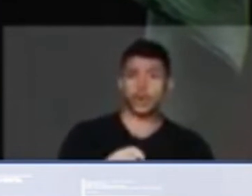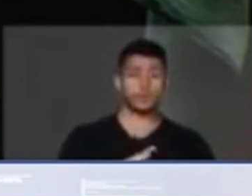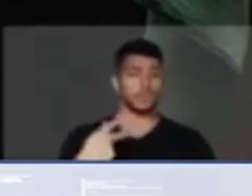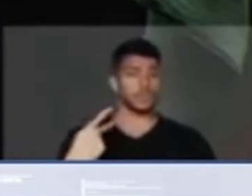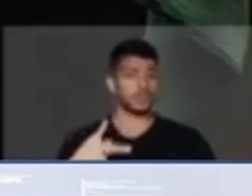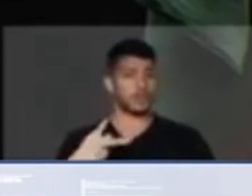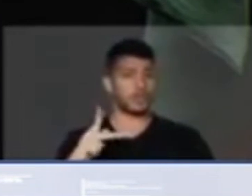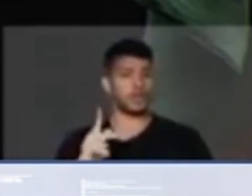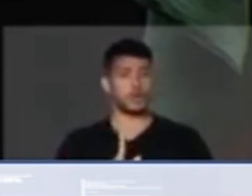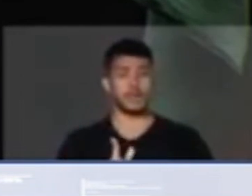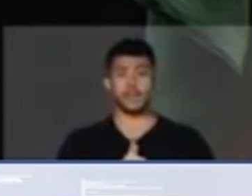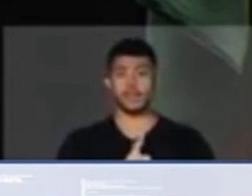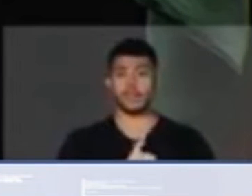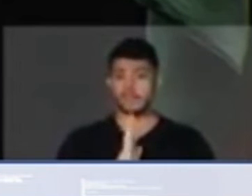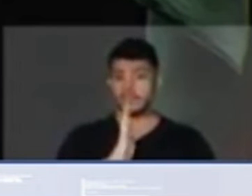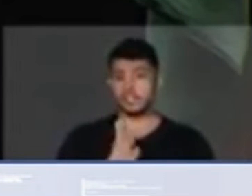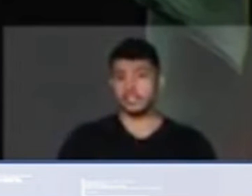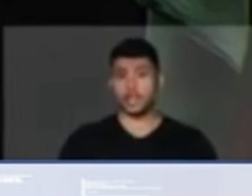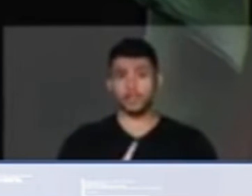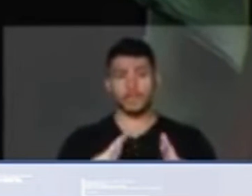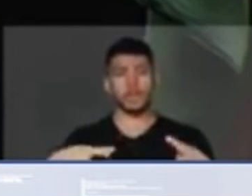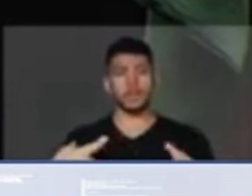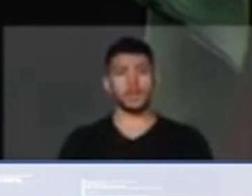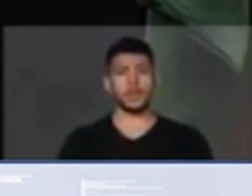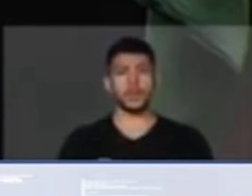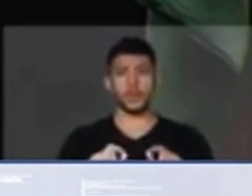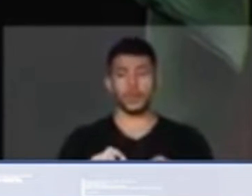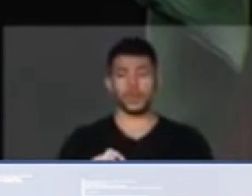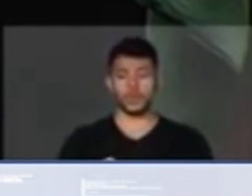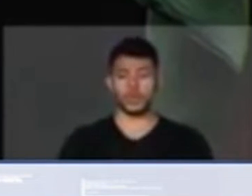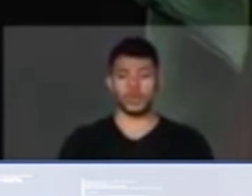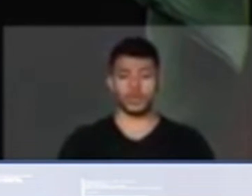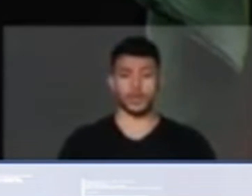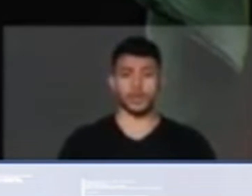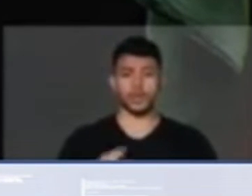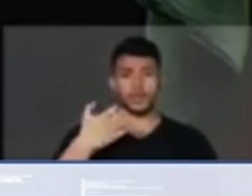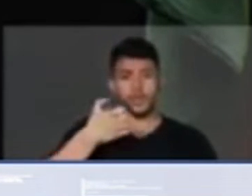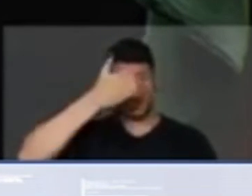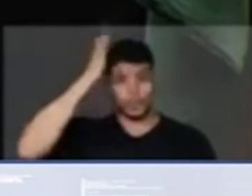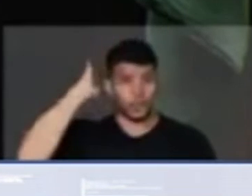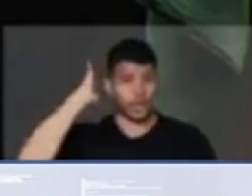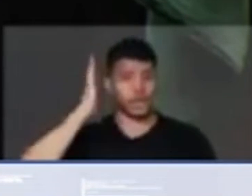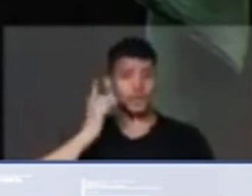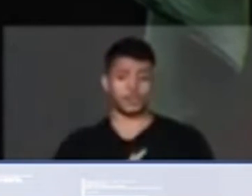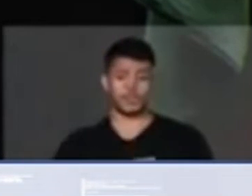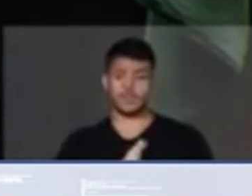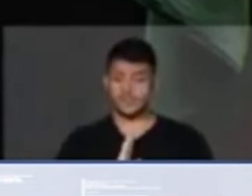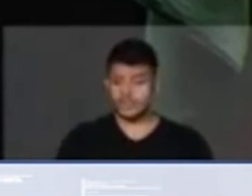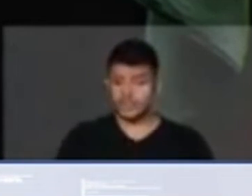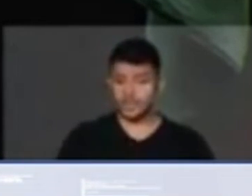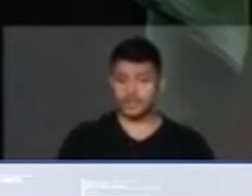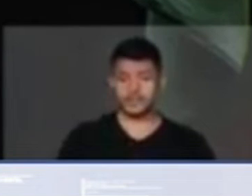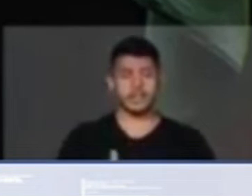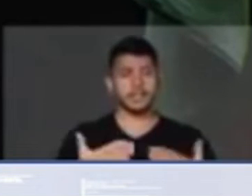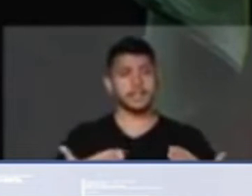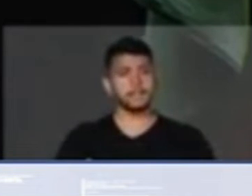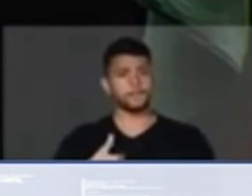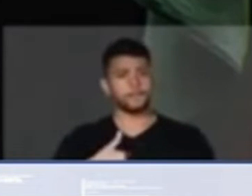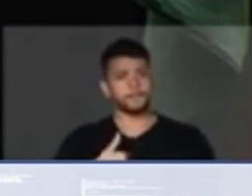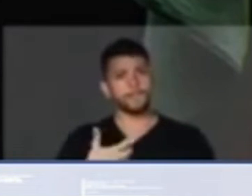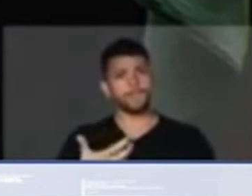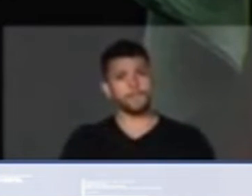Paraguai, com o filho do presidente Bolsonaro, com Eduardo Bolsonaro. Eu gostaria que a casa